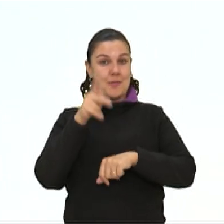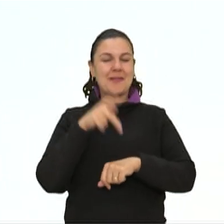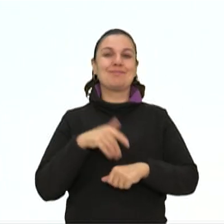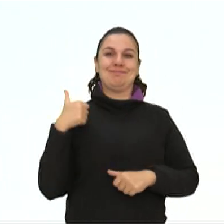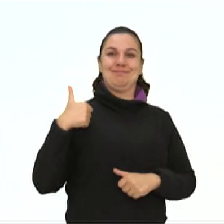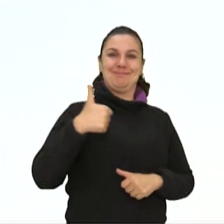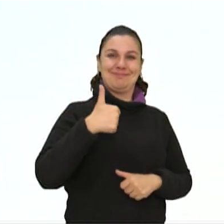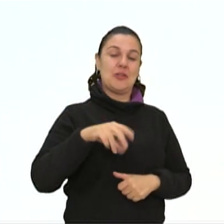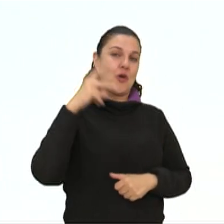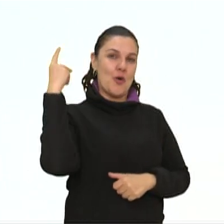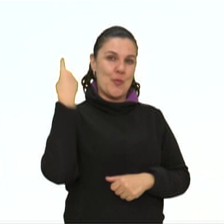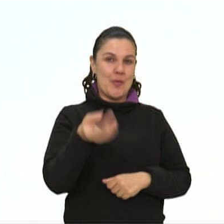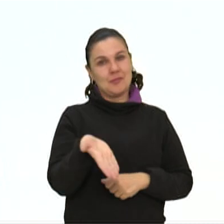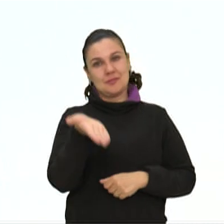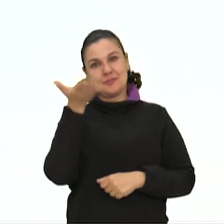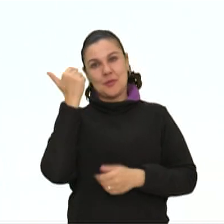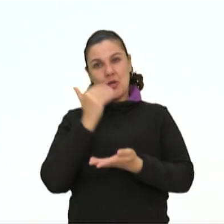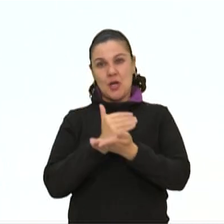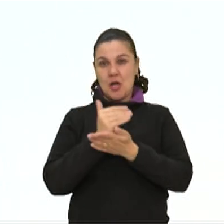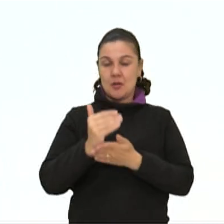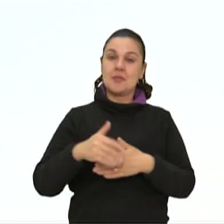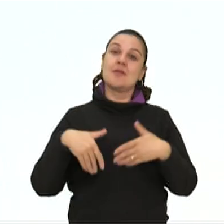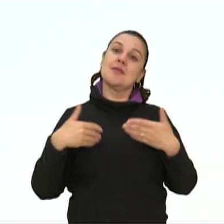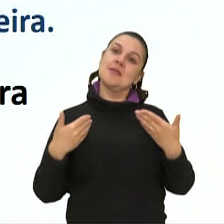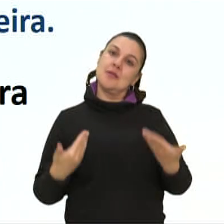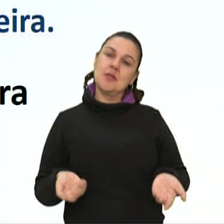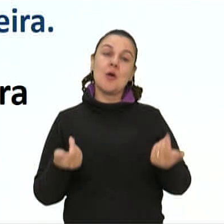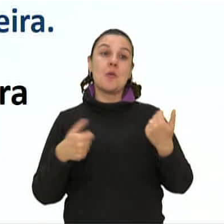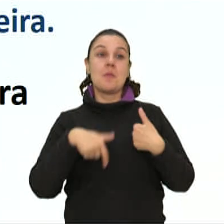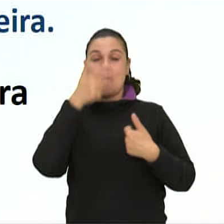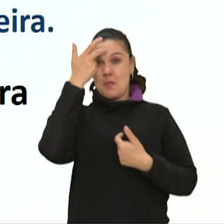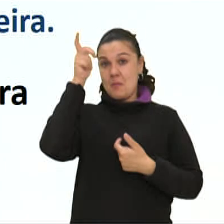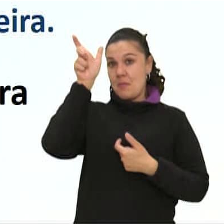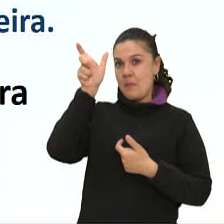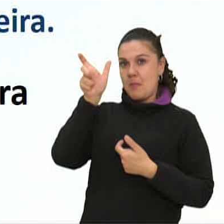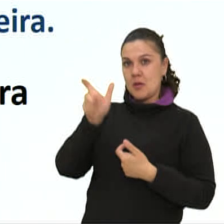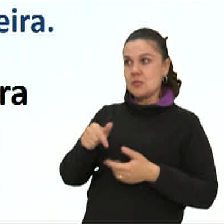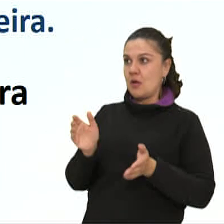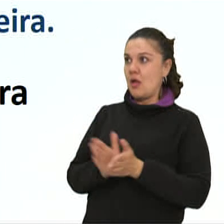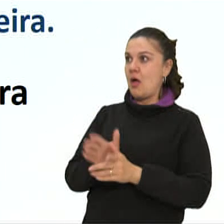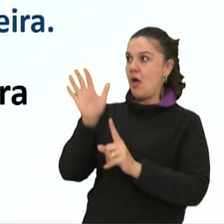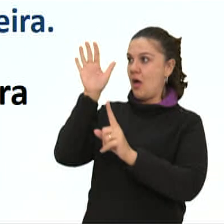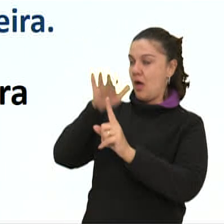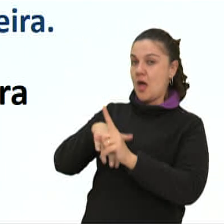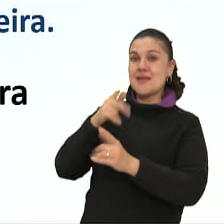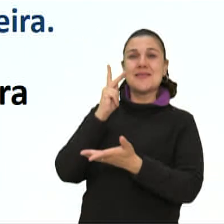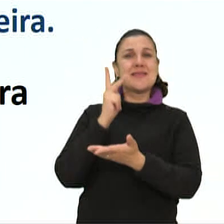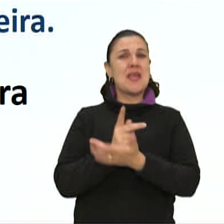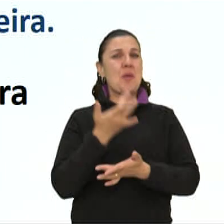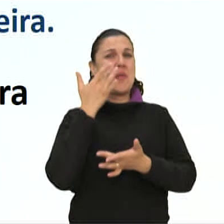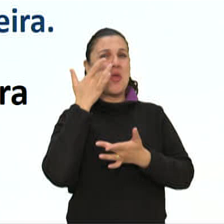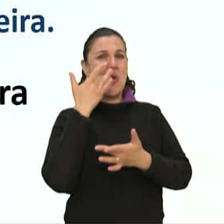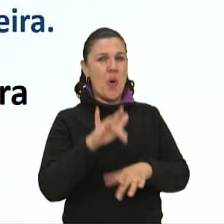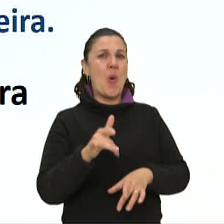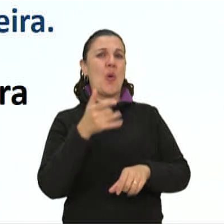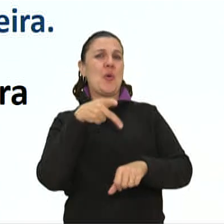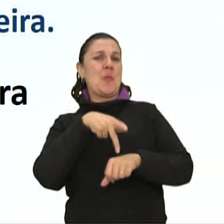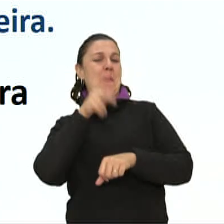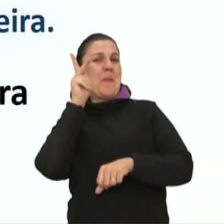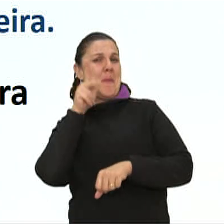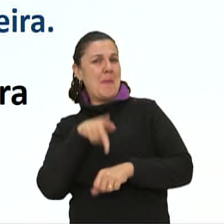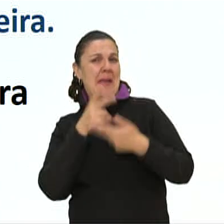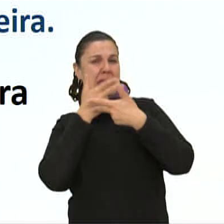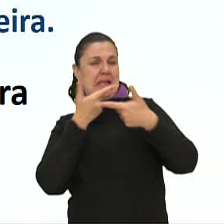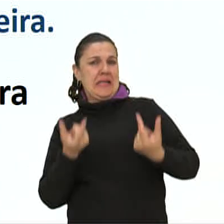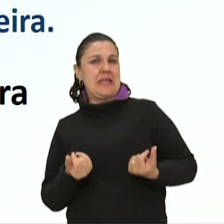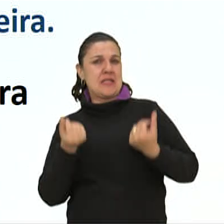Massa! Bora começar então? E para começar, uma personalidade que é clássica. Falou-se em ouro, diamantes, pedras